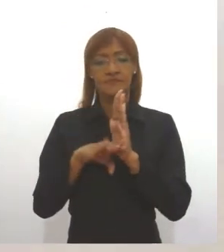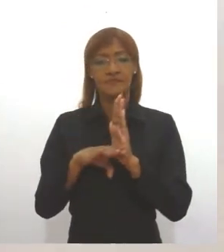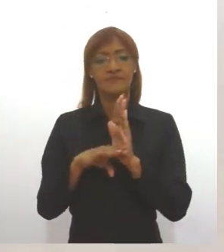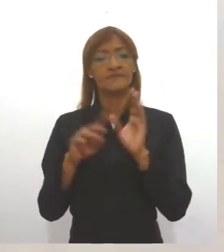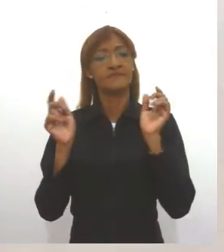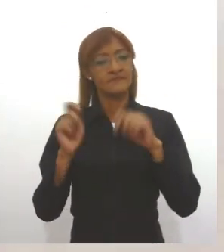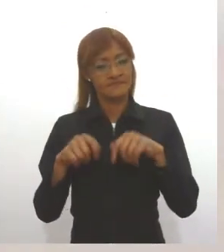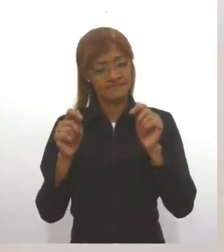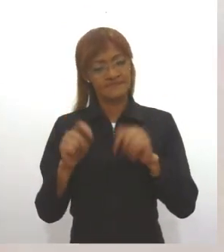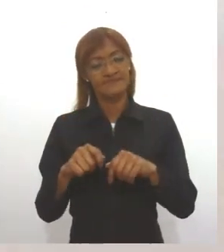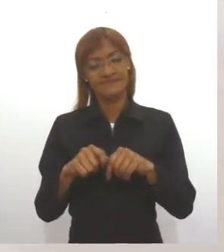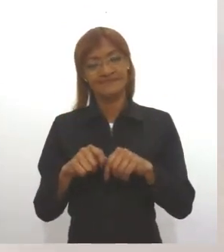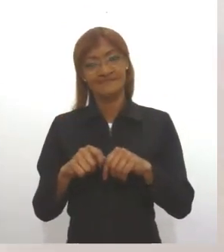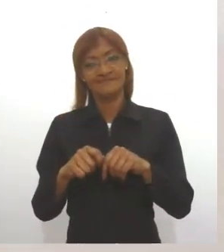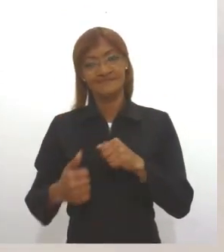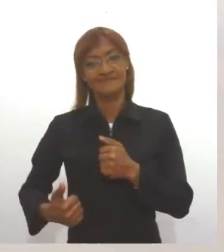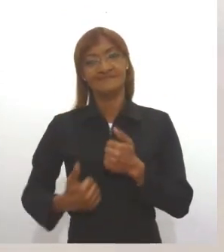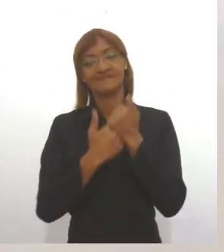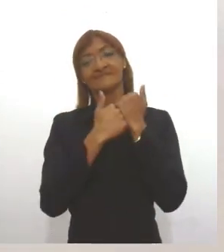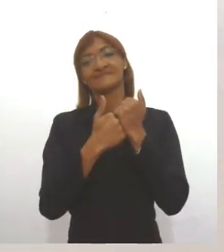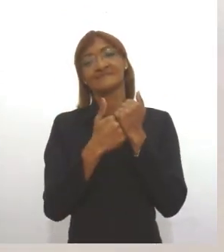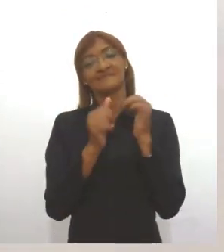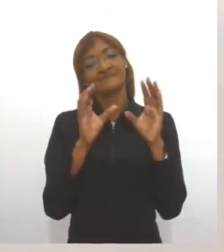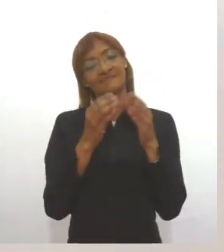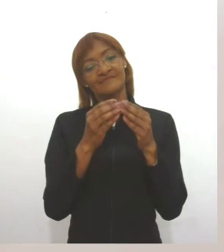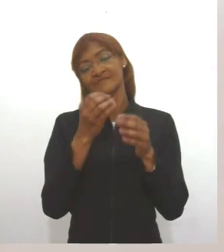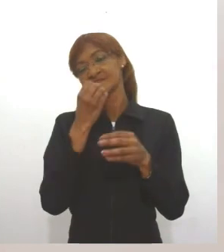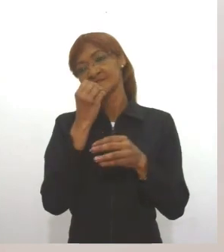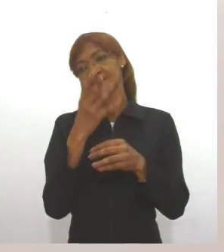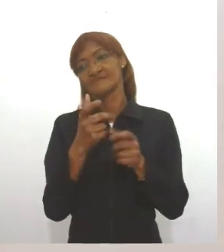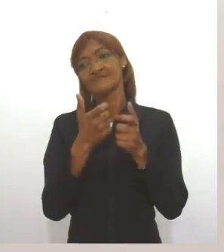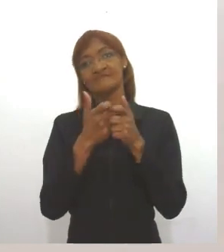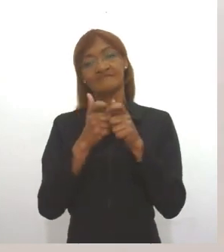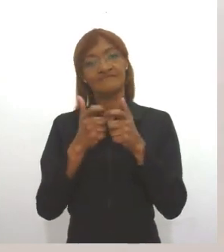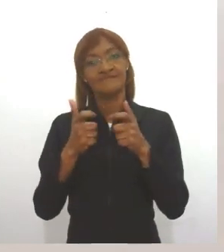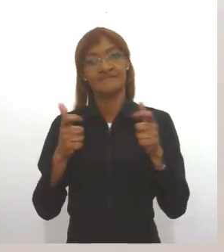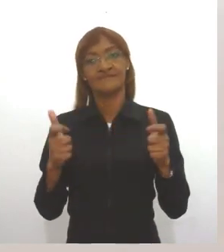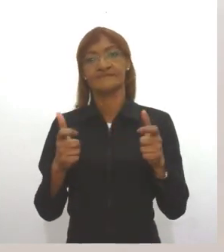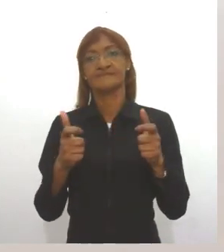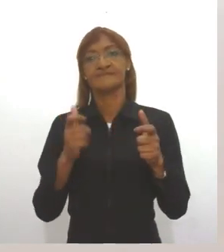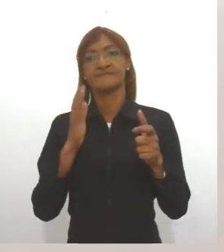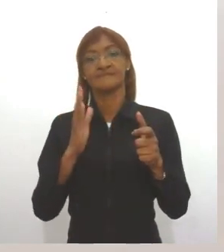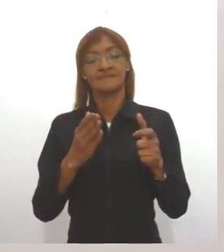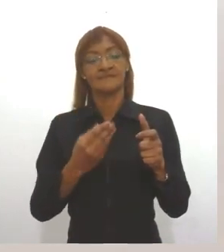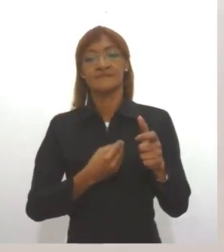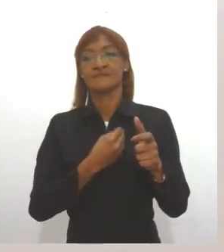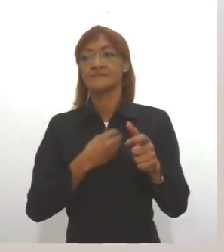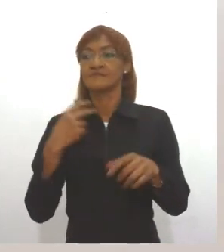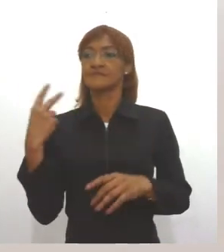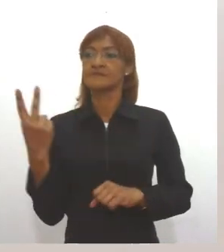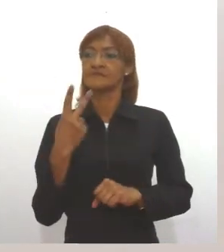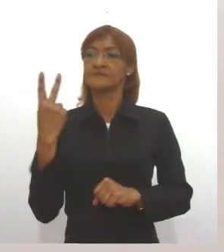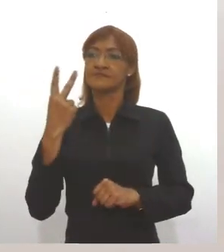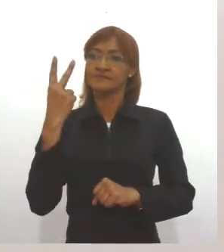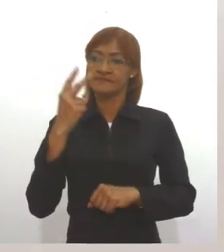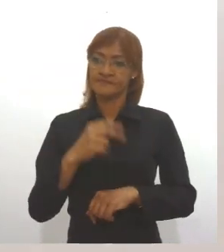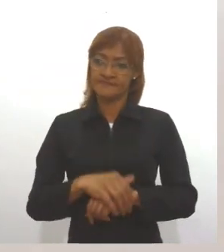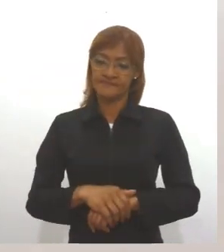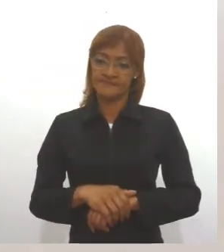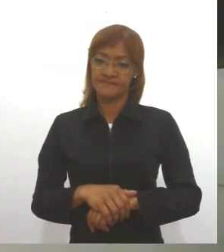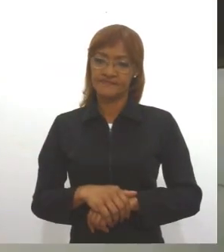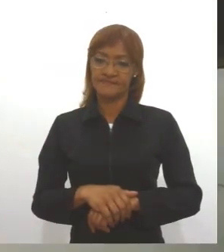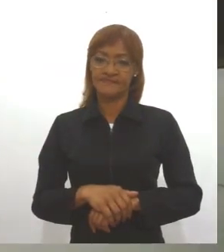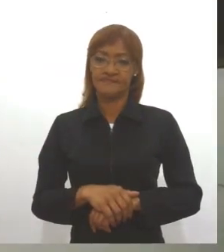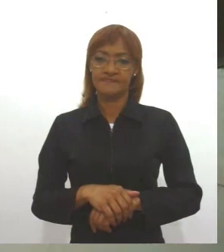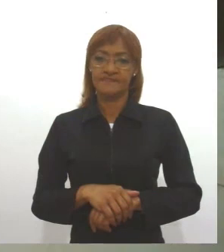reforçar esse time do bem, né, que presta esse serviço de valorização da vida e de prevenção ao suicídio. Com